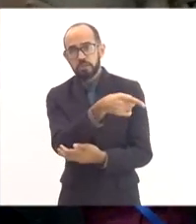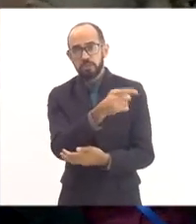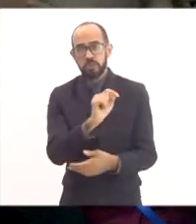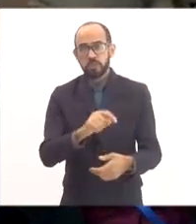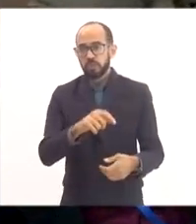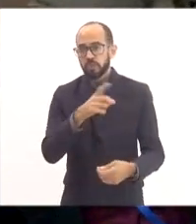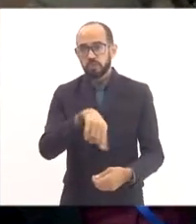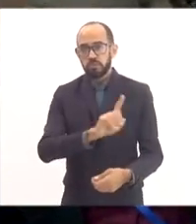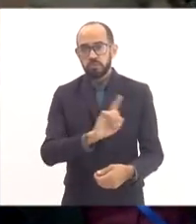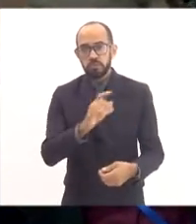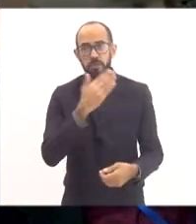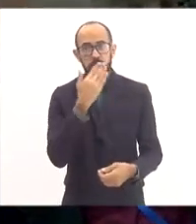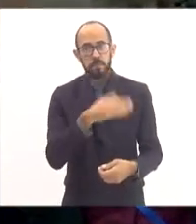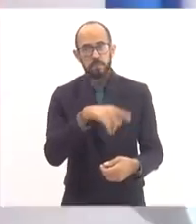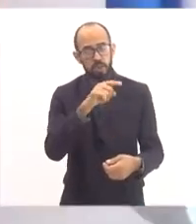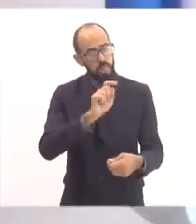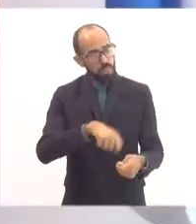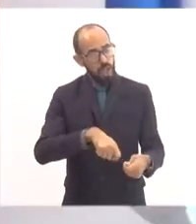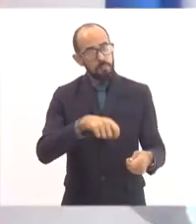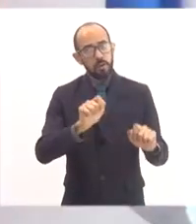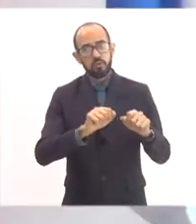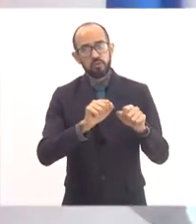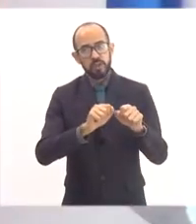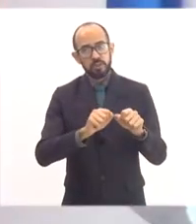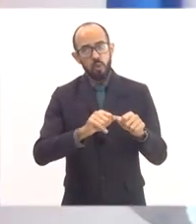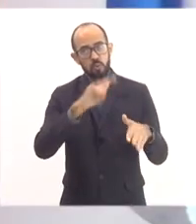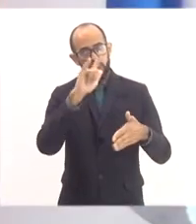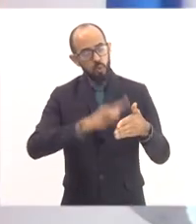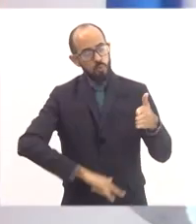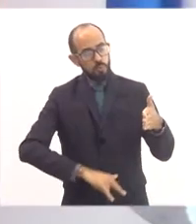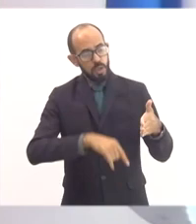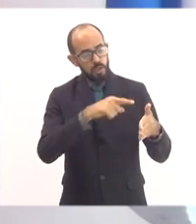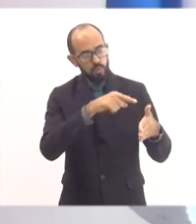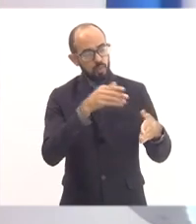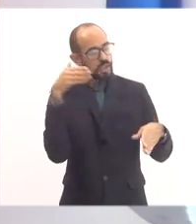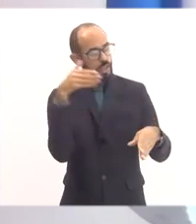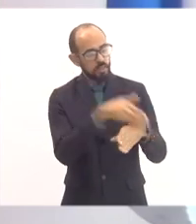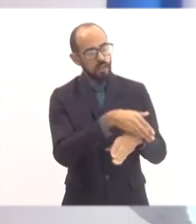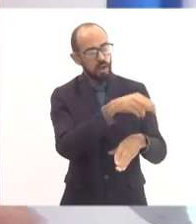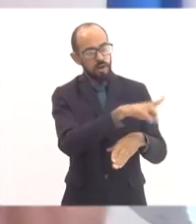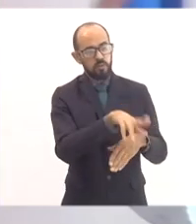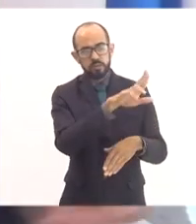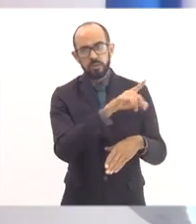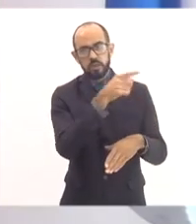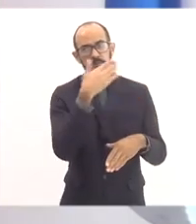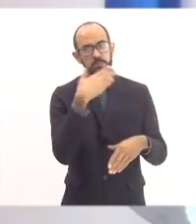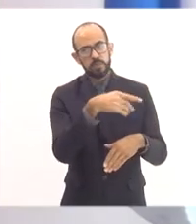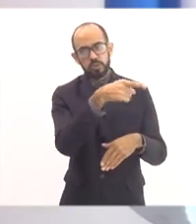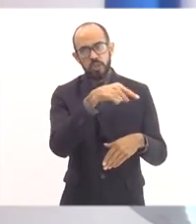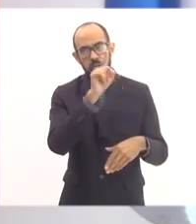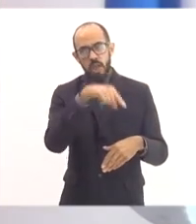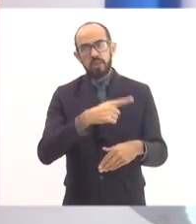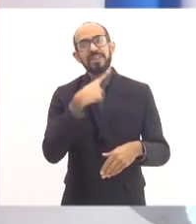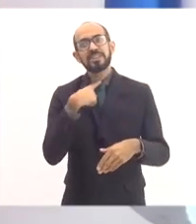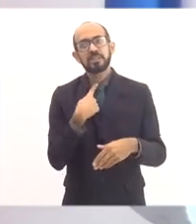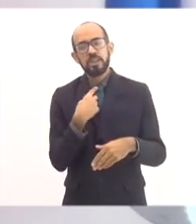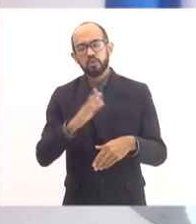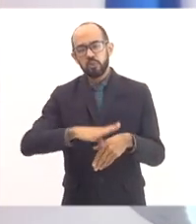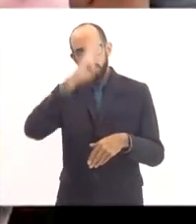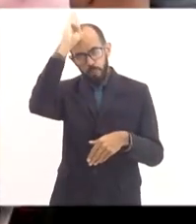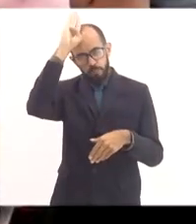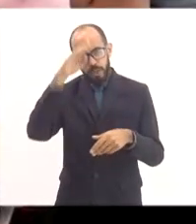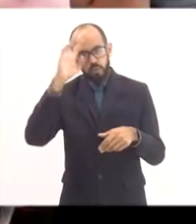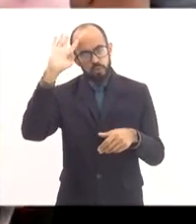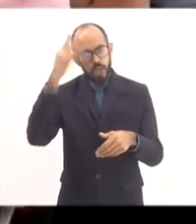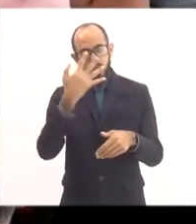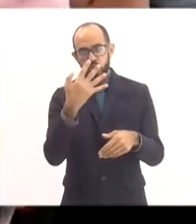fazer isso, não. Fazer moção de repúdio e partir para dentro da UERJ. Então, eu acho que é uma reunião, porque é desejo do Corpo de Bombeiros, eu tenho certeza que